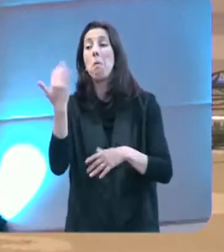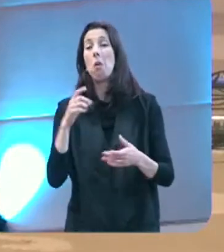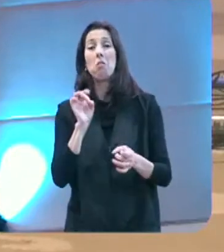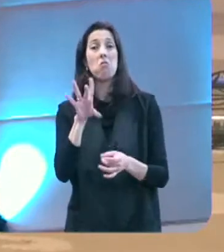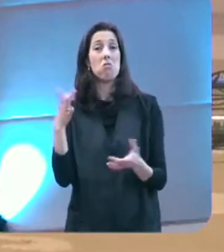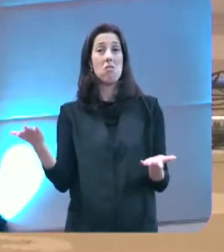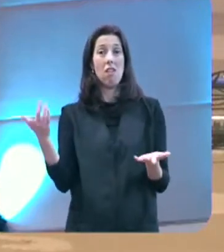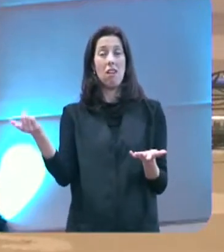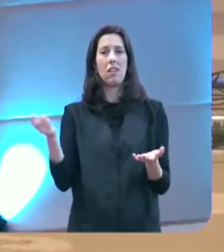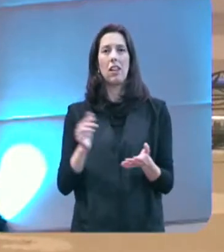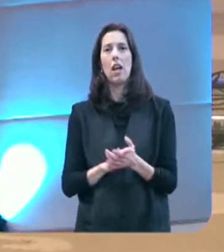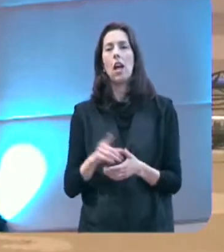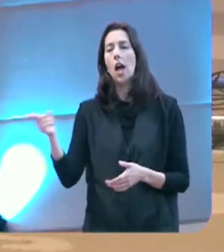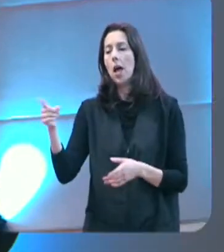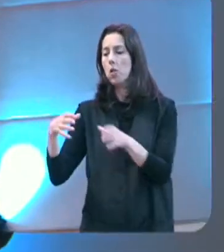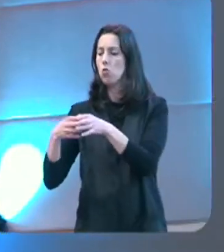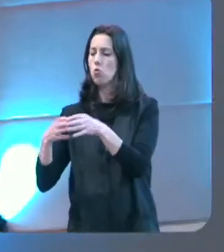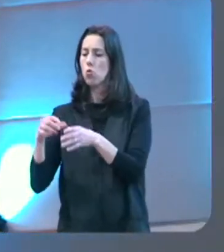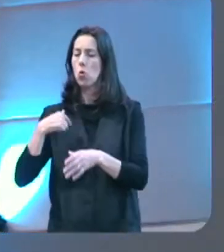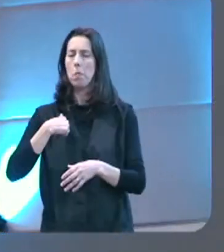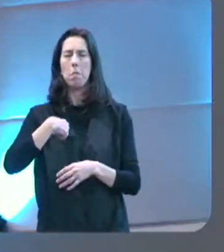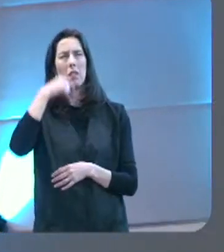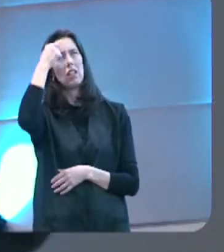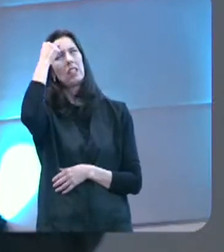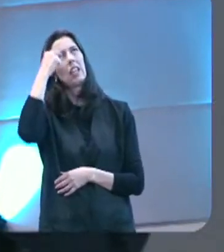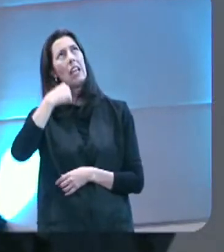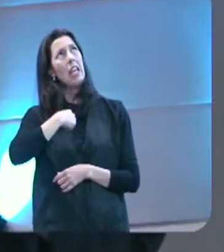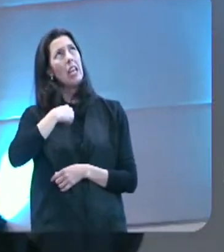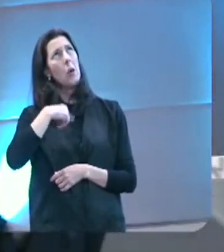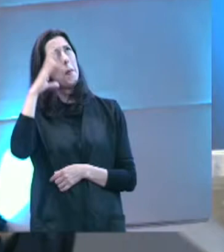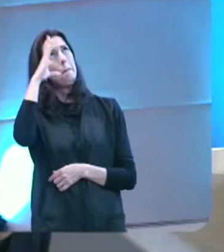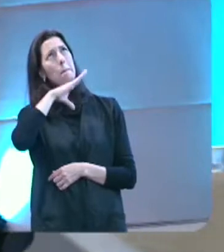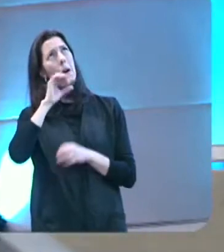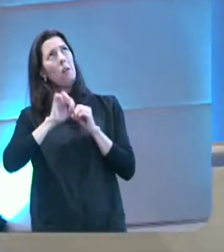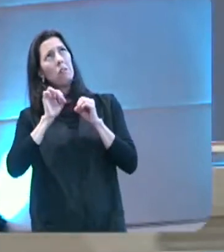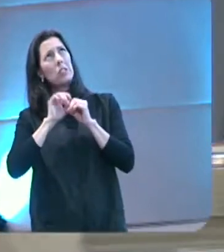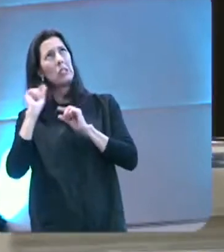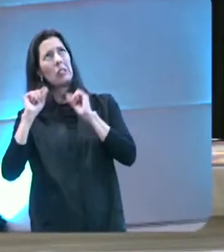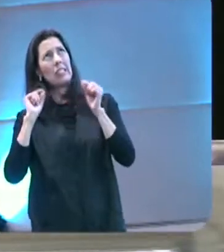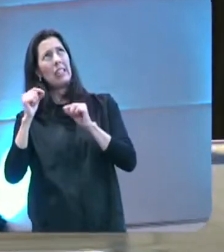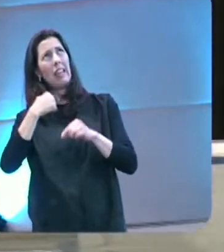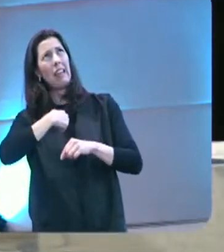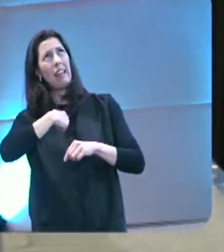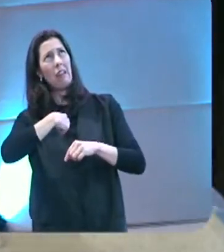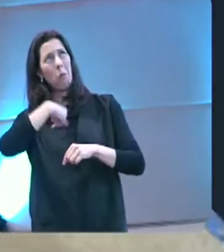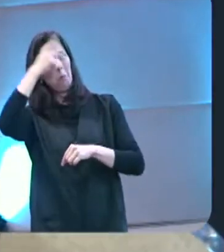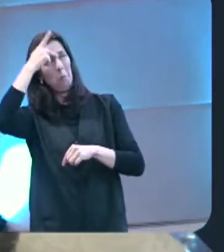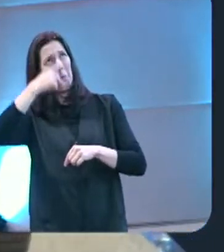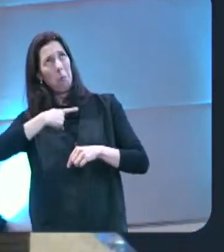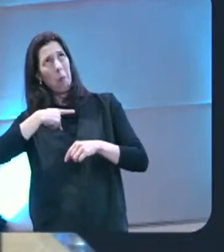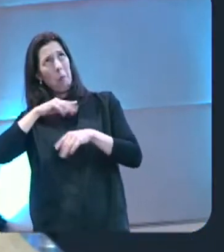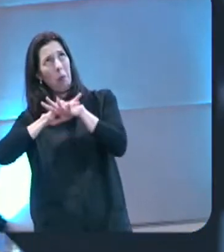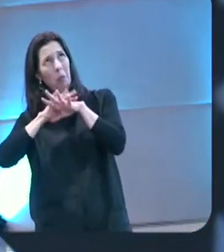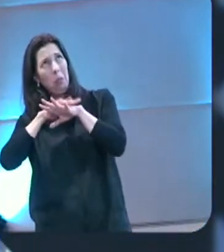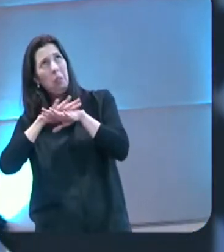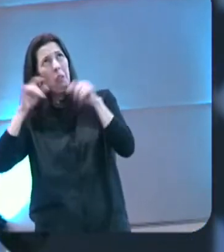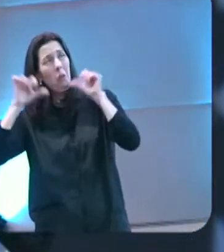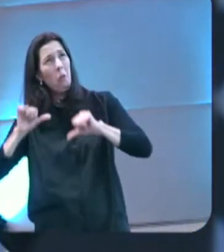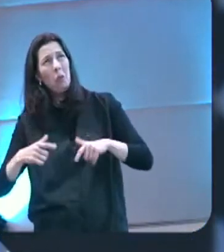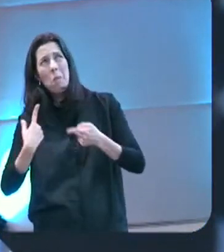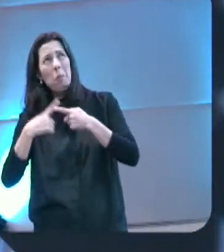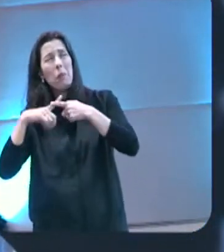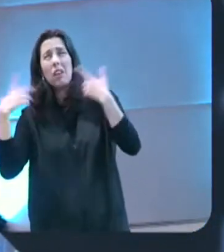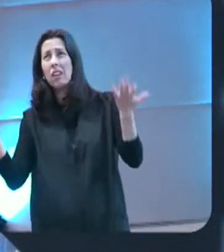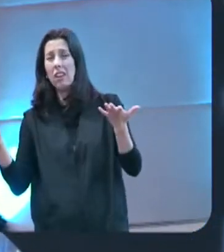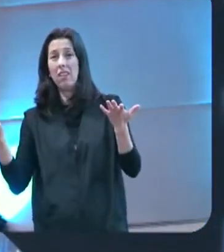que eu fiz para que isto me tivesse acontecido? Então eram pessoas que viviam sem esperança, com um pesar e com